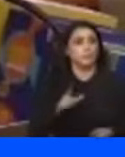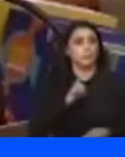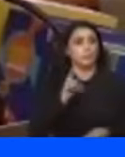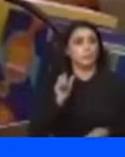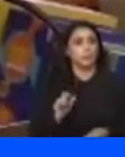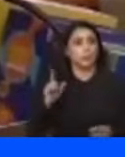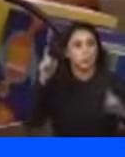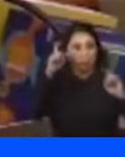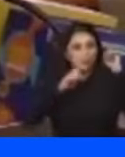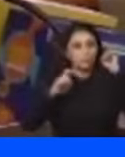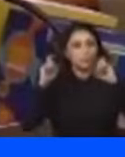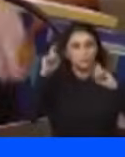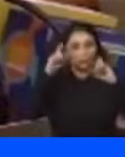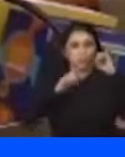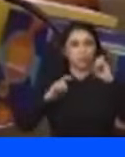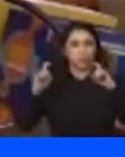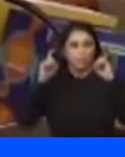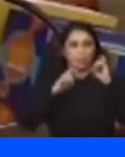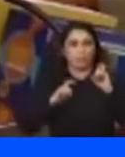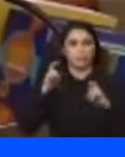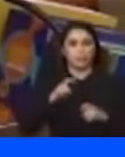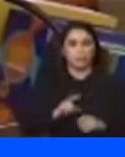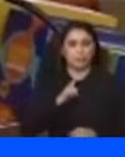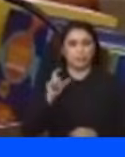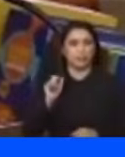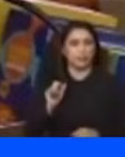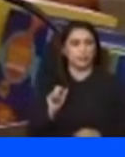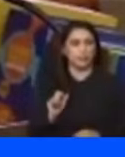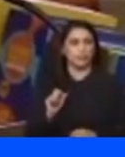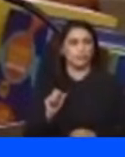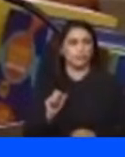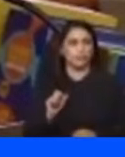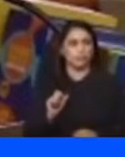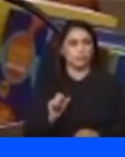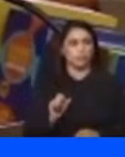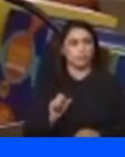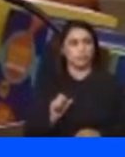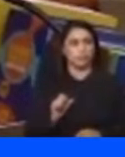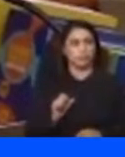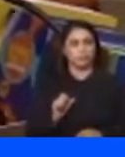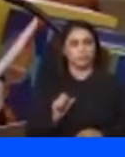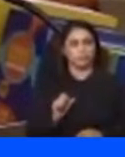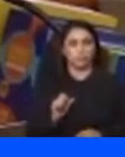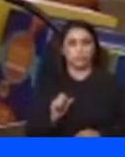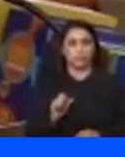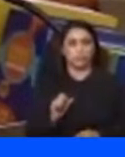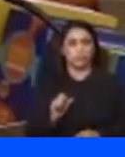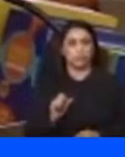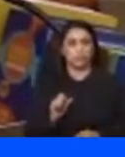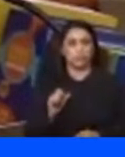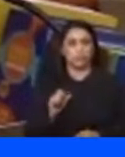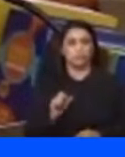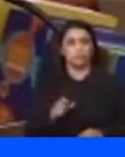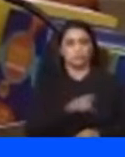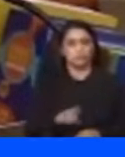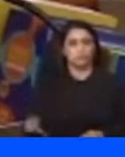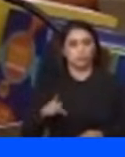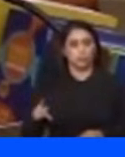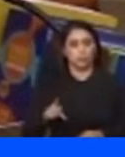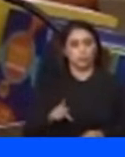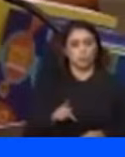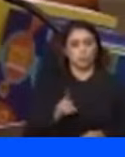uma preocupação, não só nesse caso, mas até daquilo que foi falado ontem em reunião com o presidente eleito, uma política